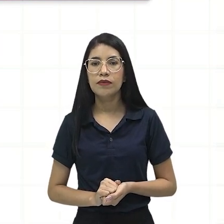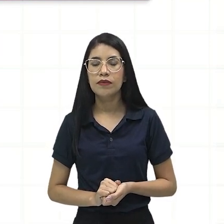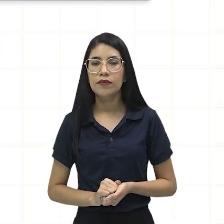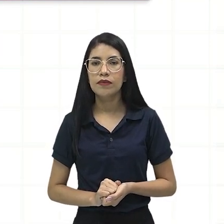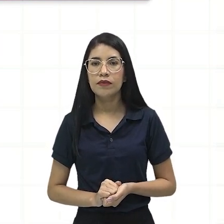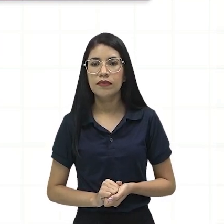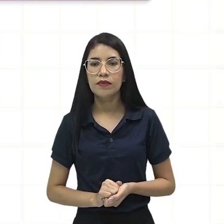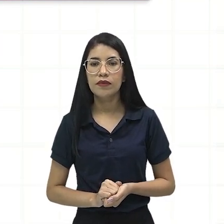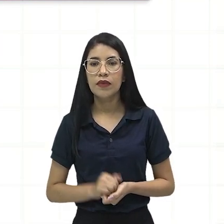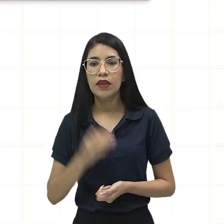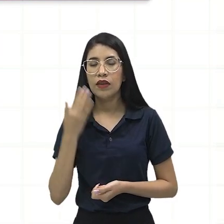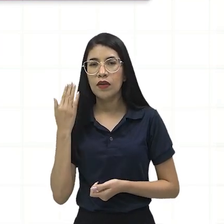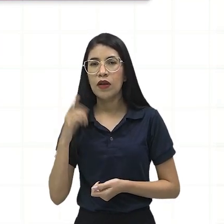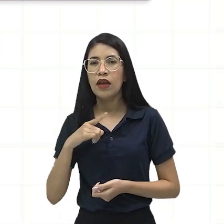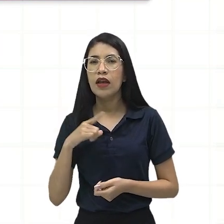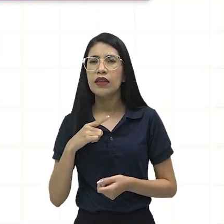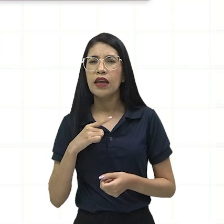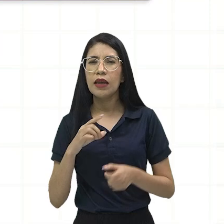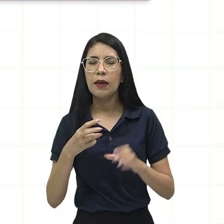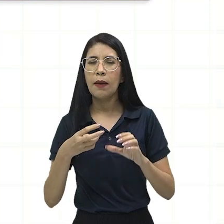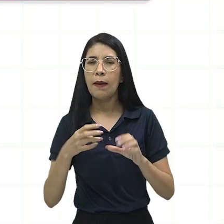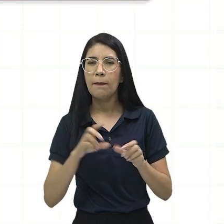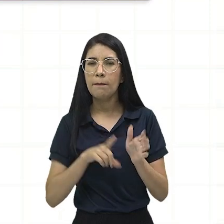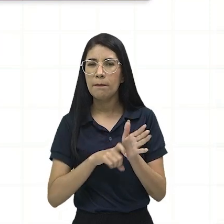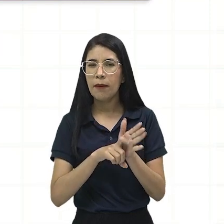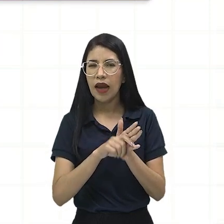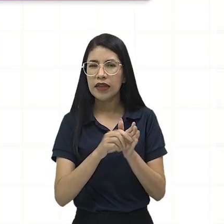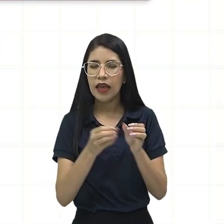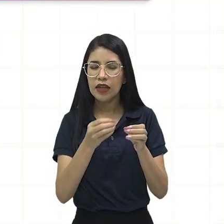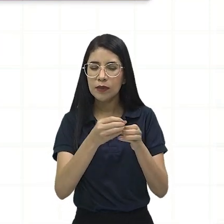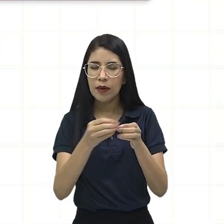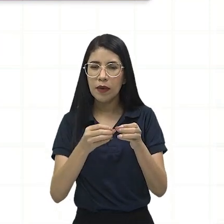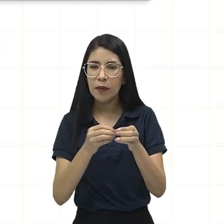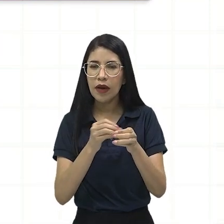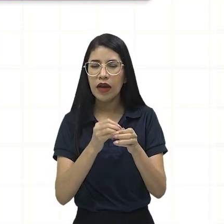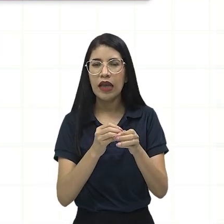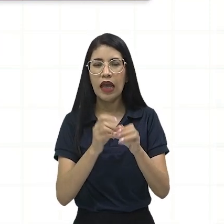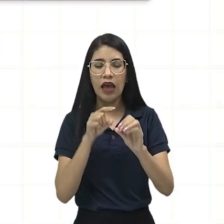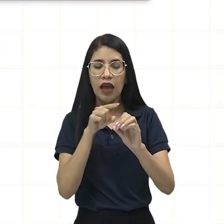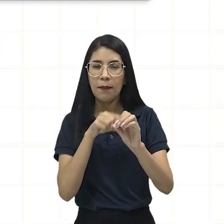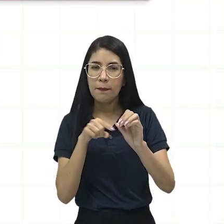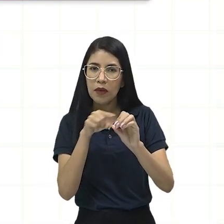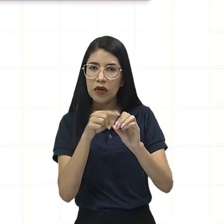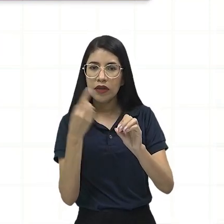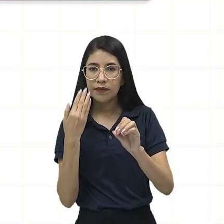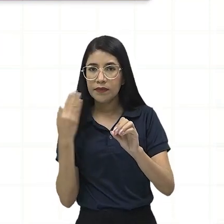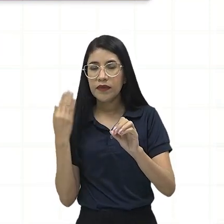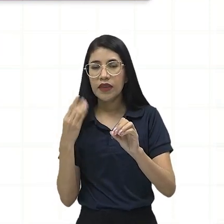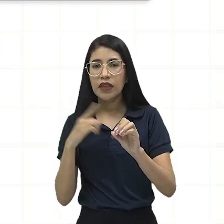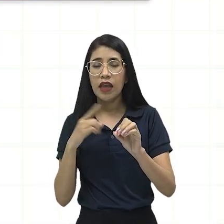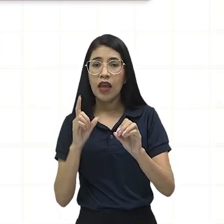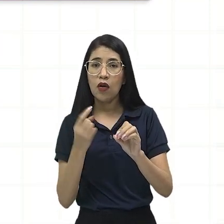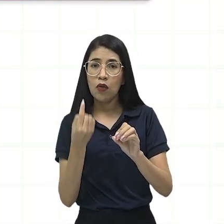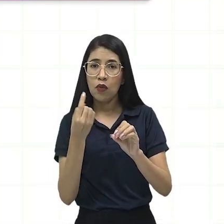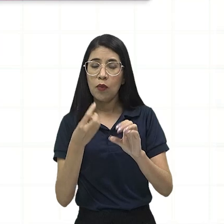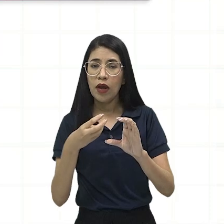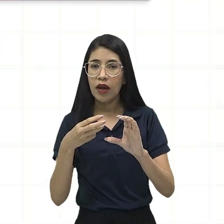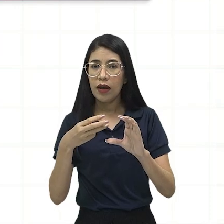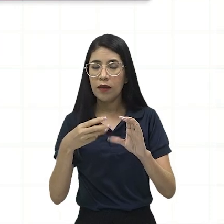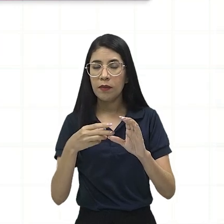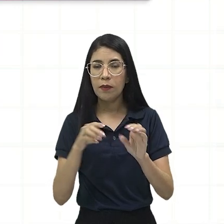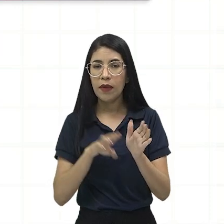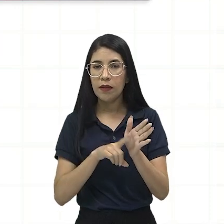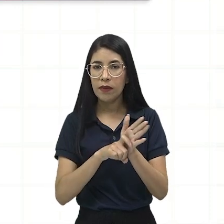pequena aglomerado de bactérias, cada esfera dessa aqui representa um indivíduo,